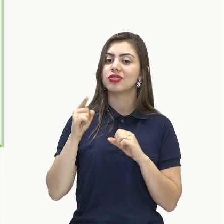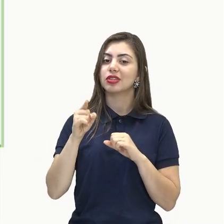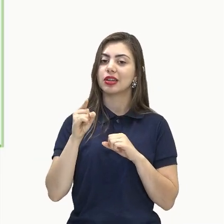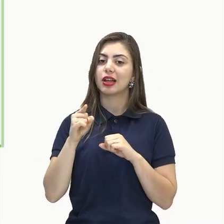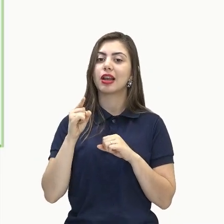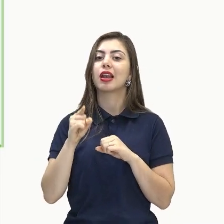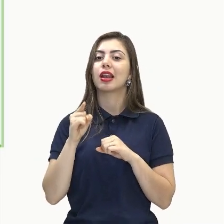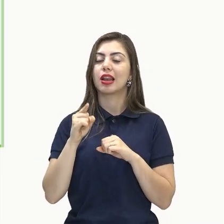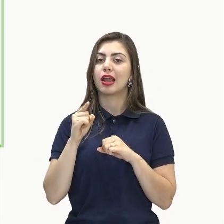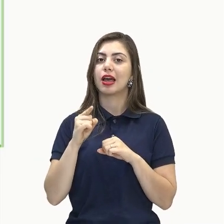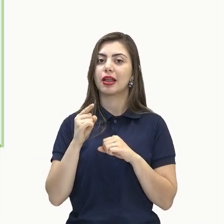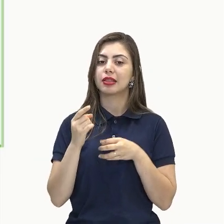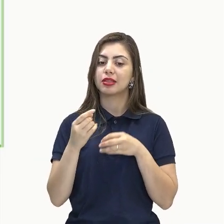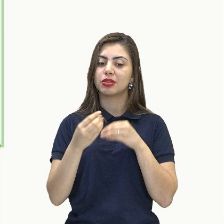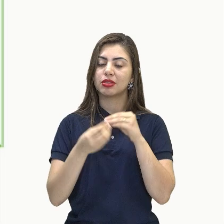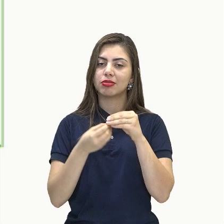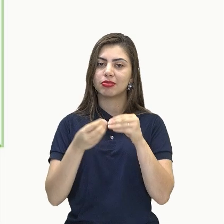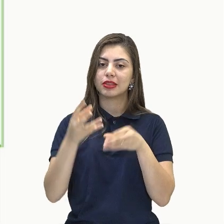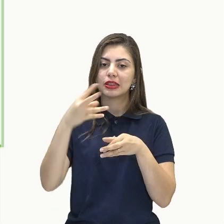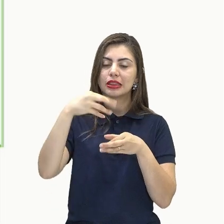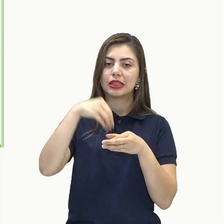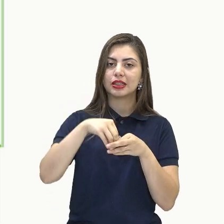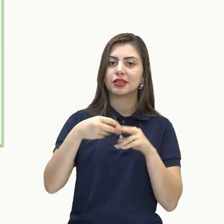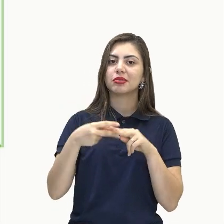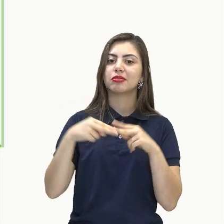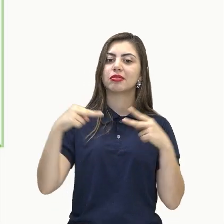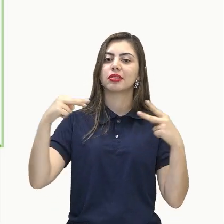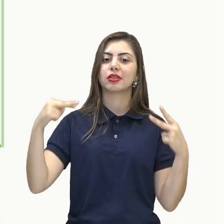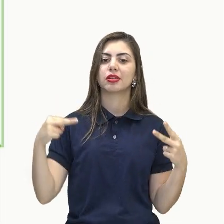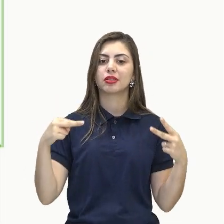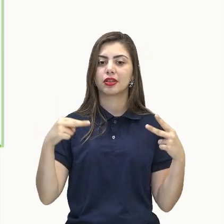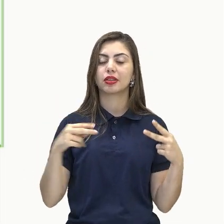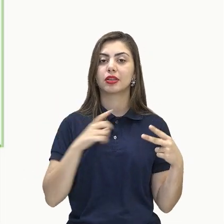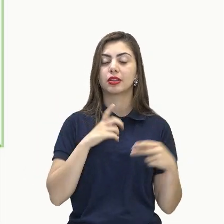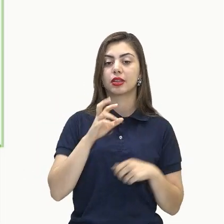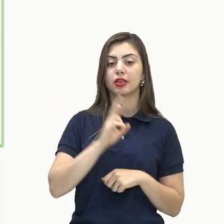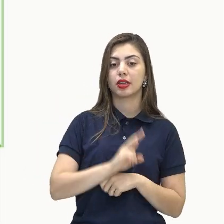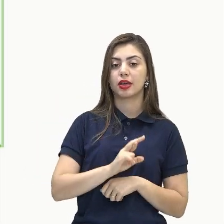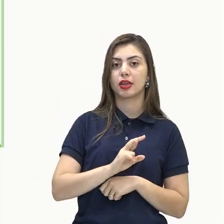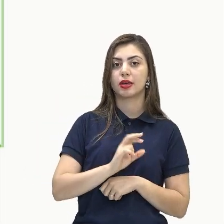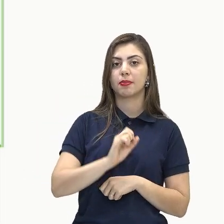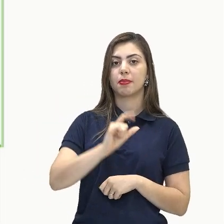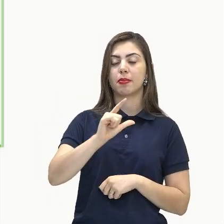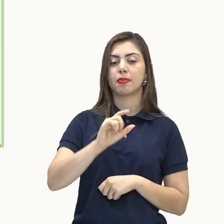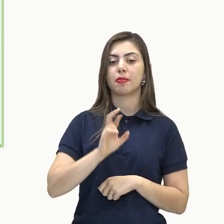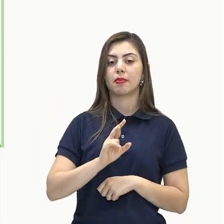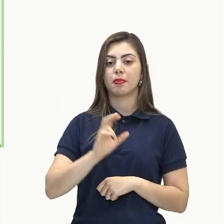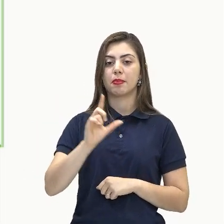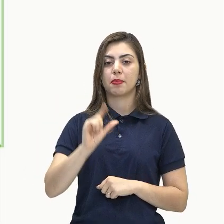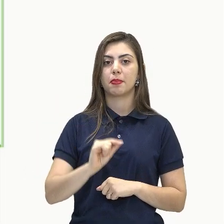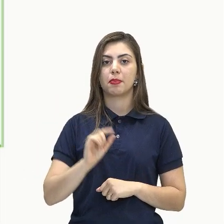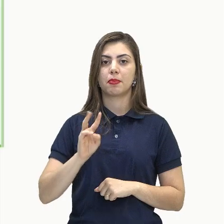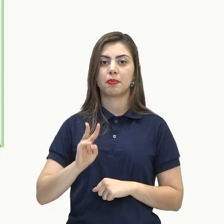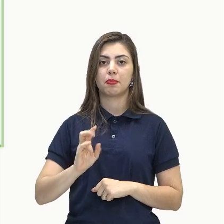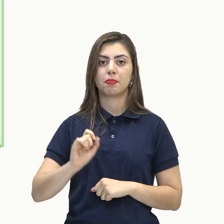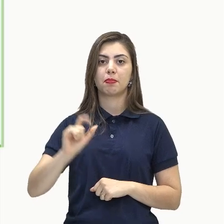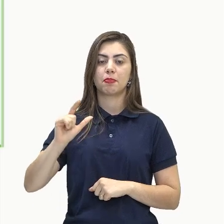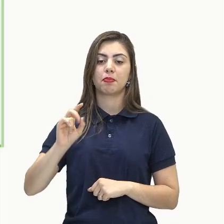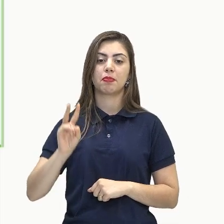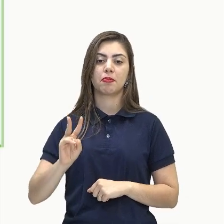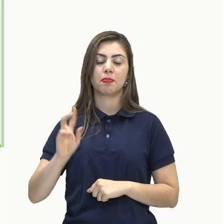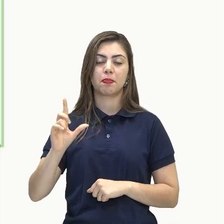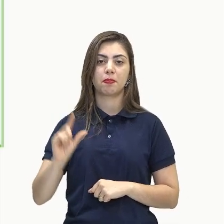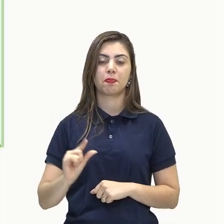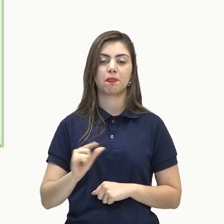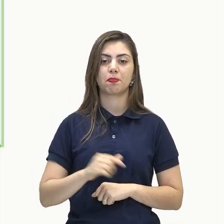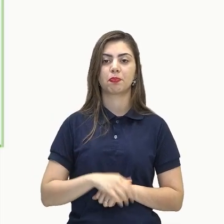e verde, onde apresentavam os seus alelos Rzão, Rzinho, Vzão, Vzinho. O que ele